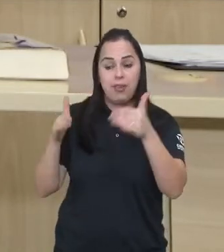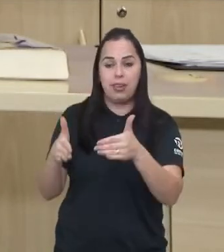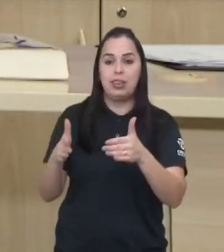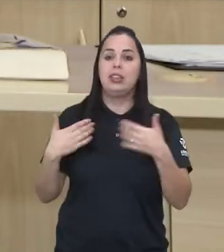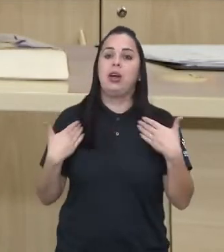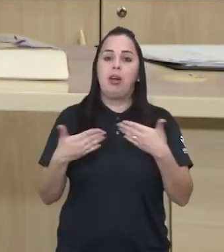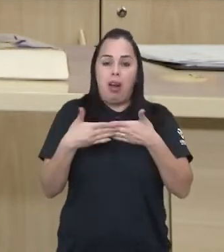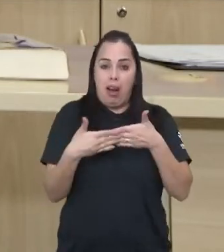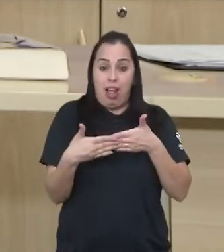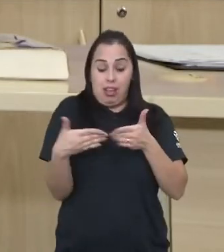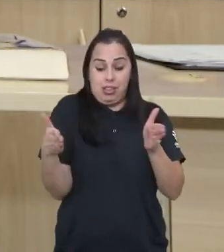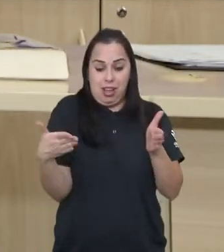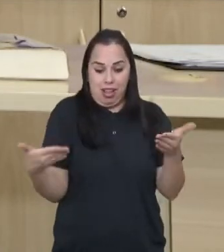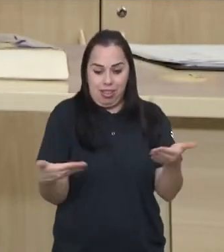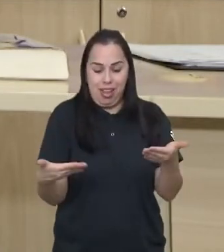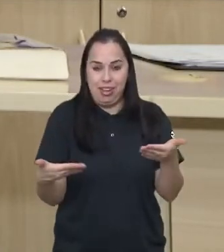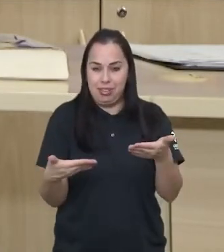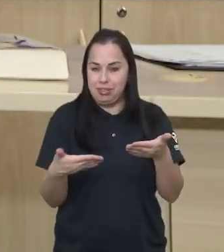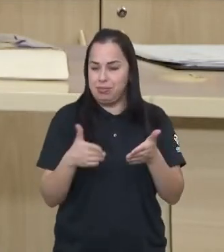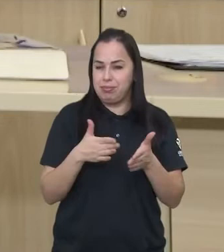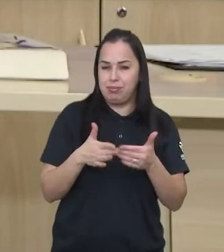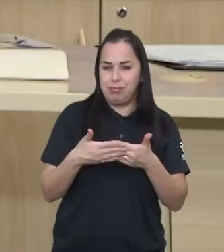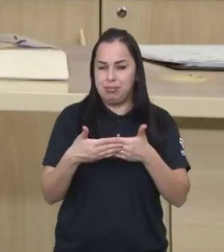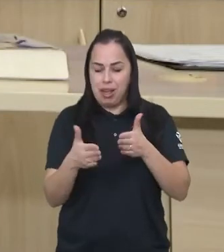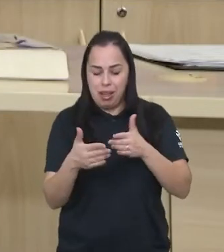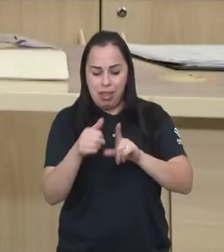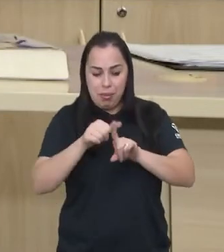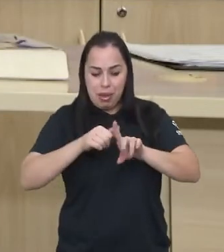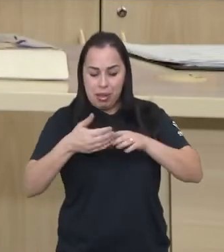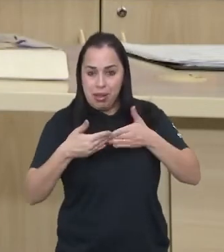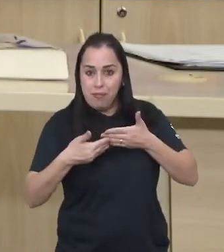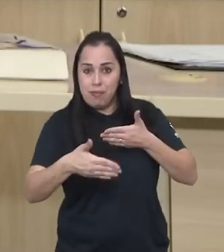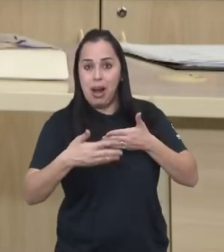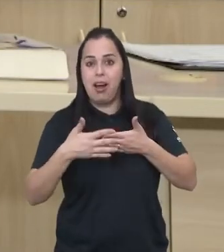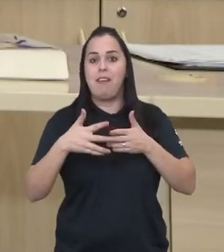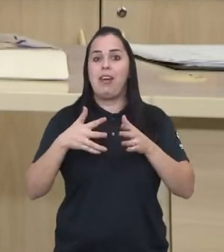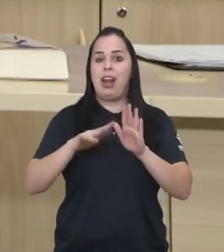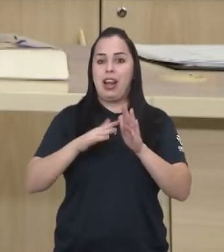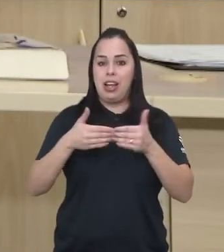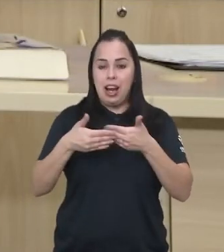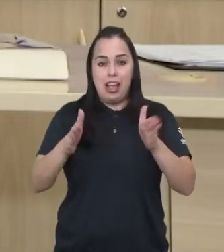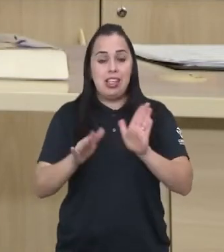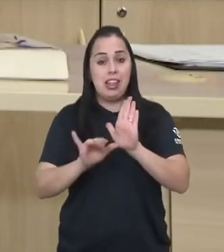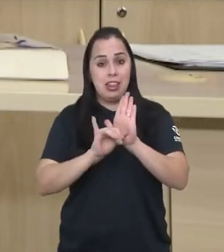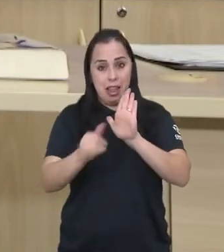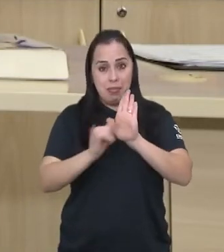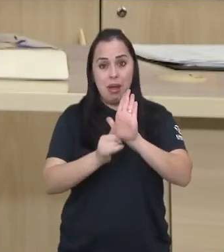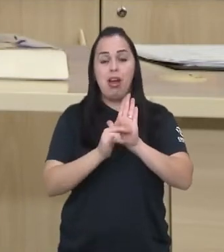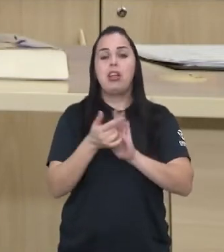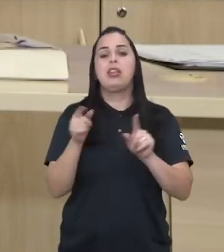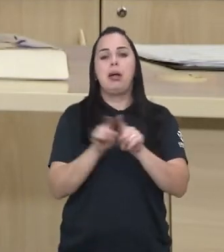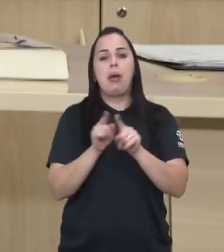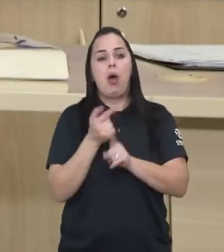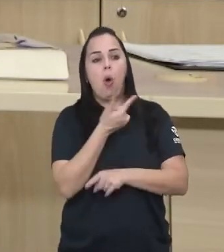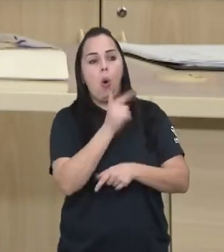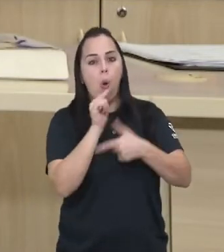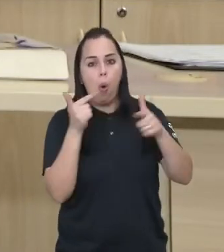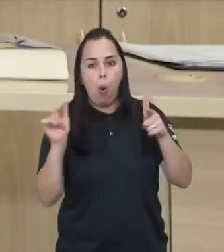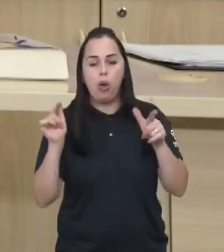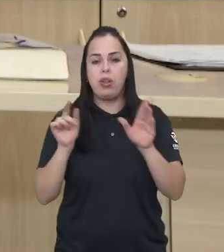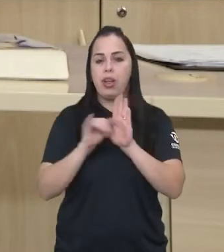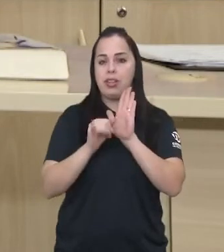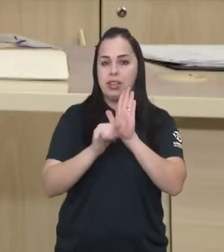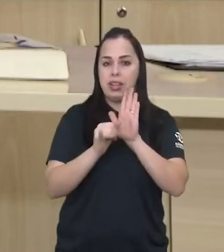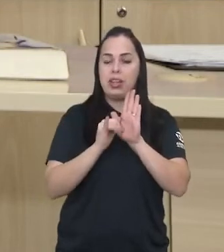gente vai estar lançando agora, nos próximos meses, esse edital e outros editais do Fundo Municipal